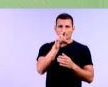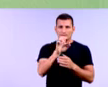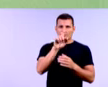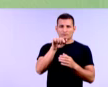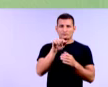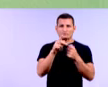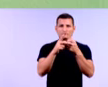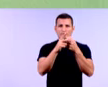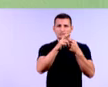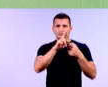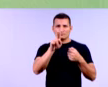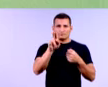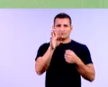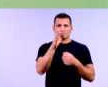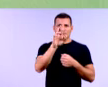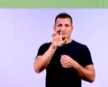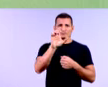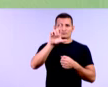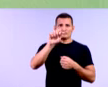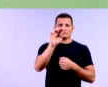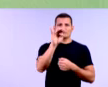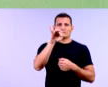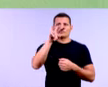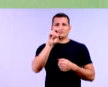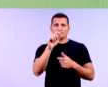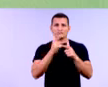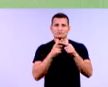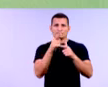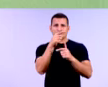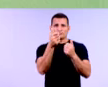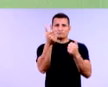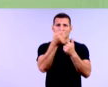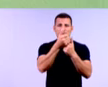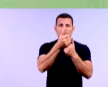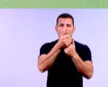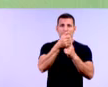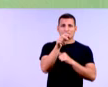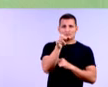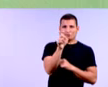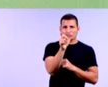pronome relativo, porque ele está substituindo esse nós.